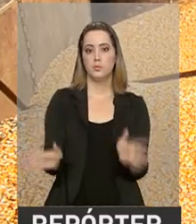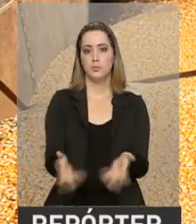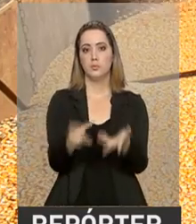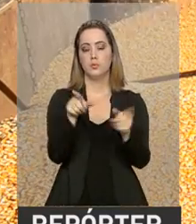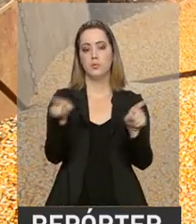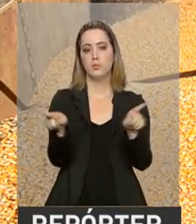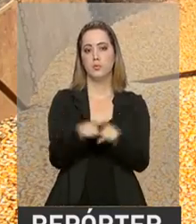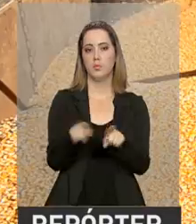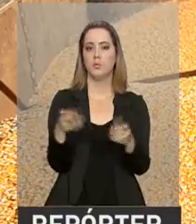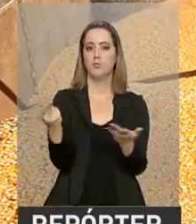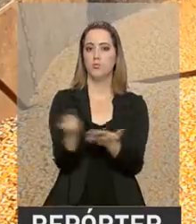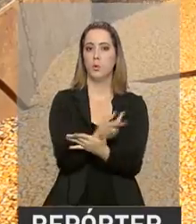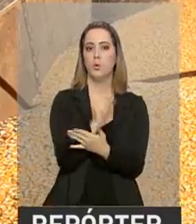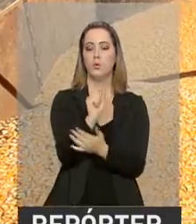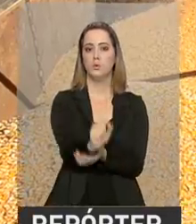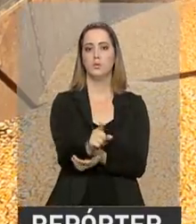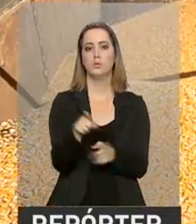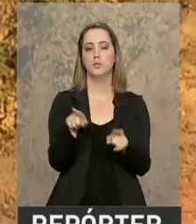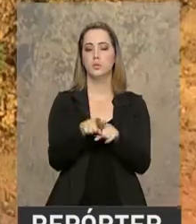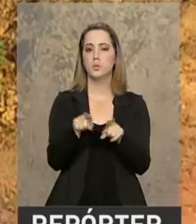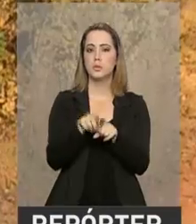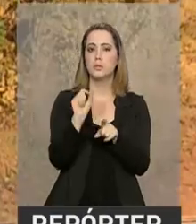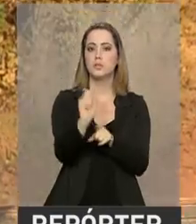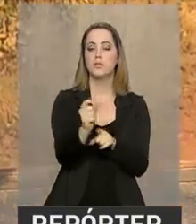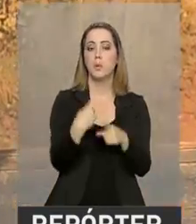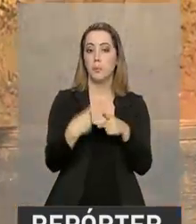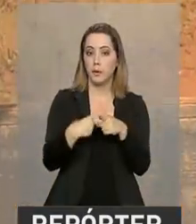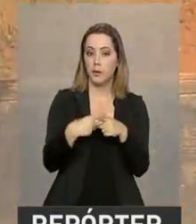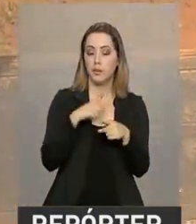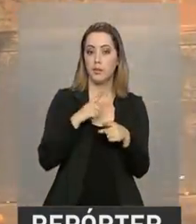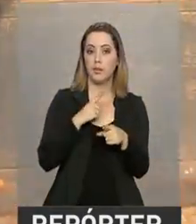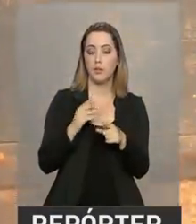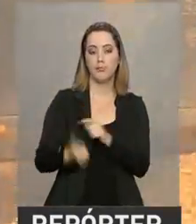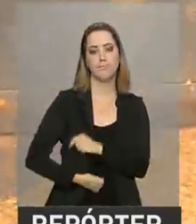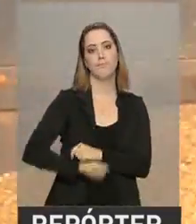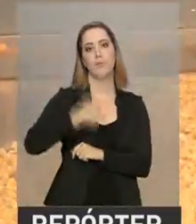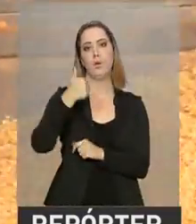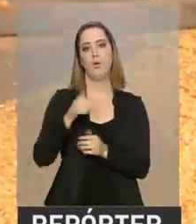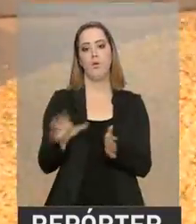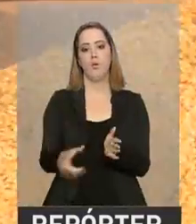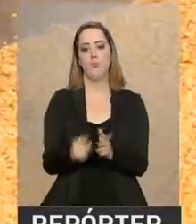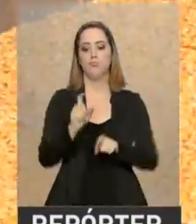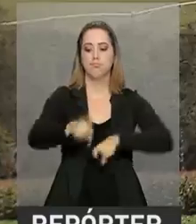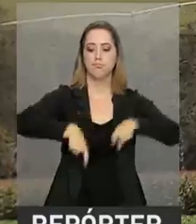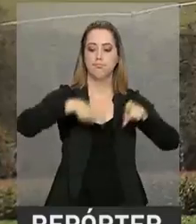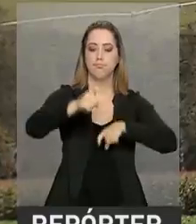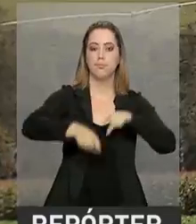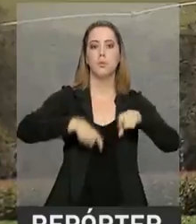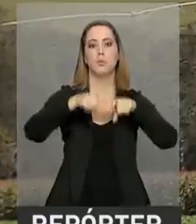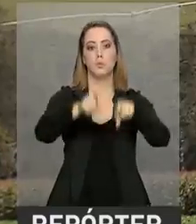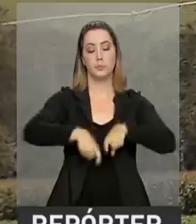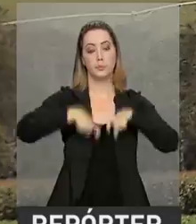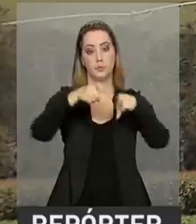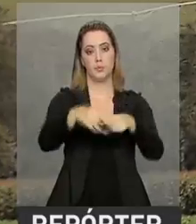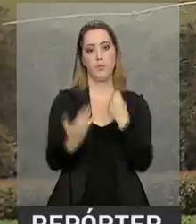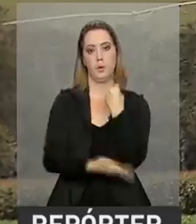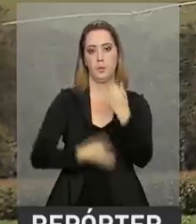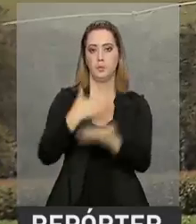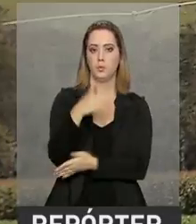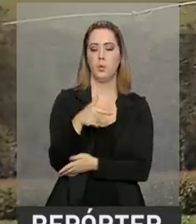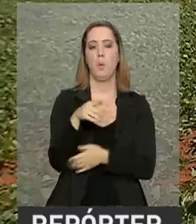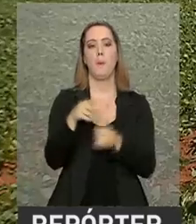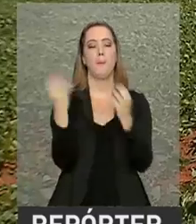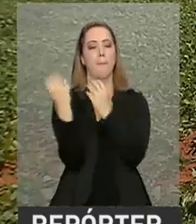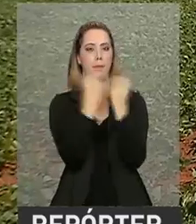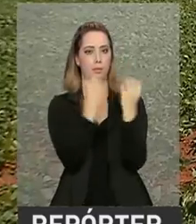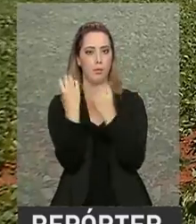principalmente pelo aumento de produtividade nas lavouras que se recuperam dos problemas causados pelo clima milho e Soja